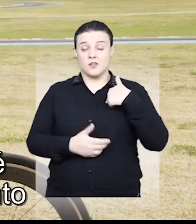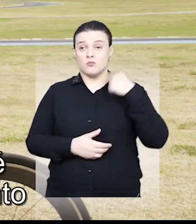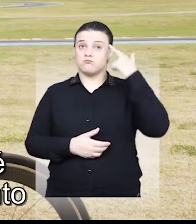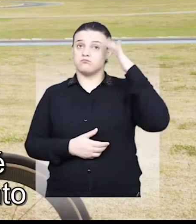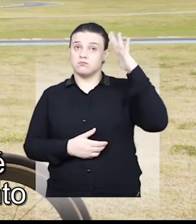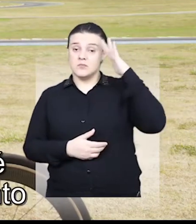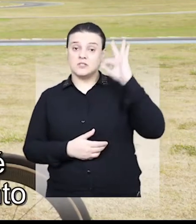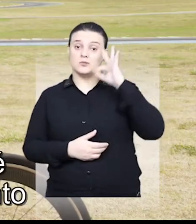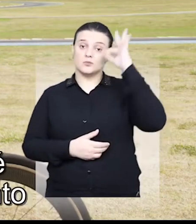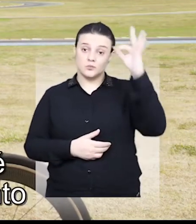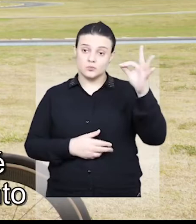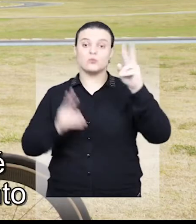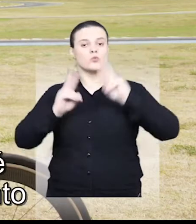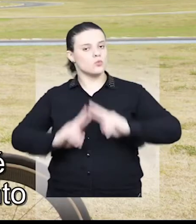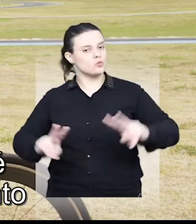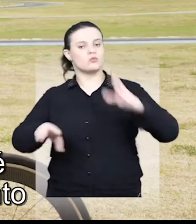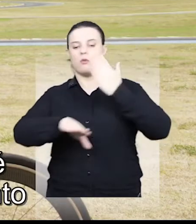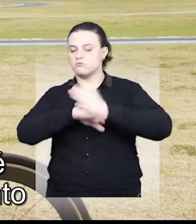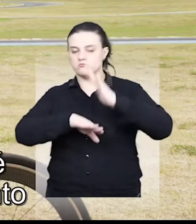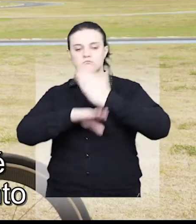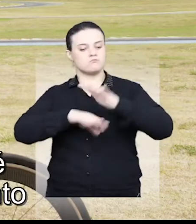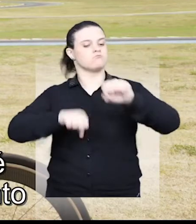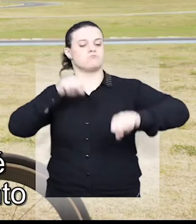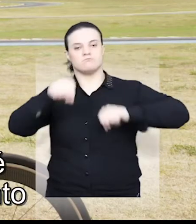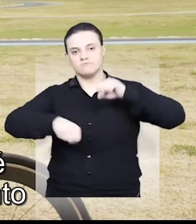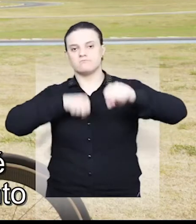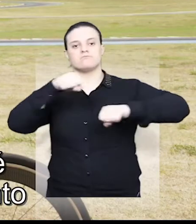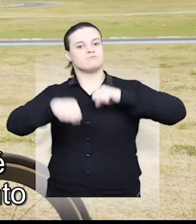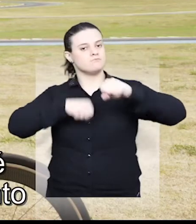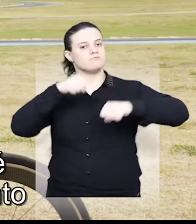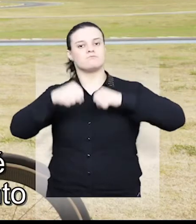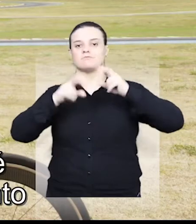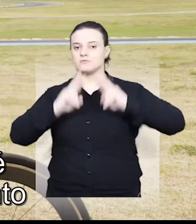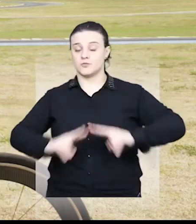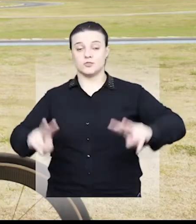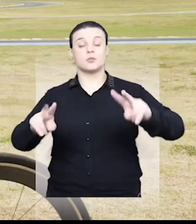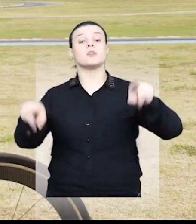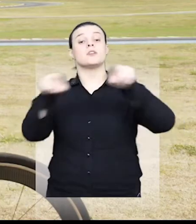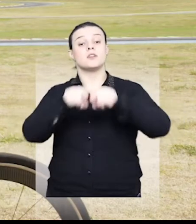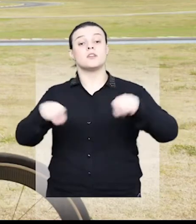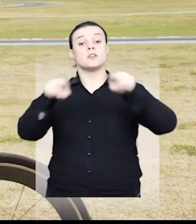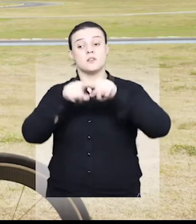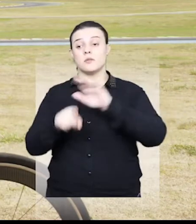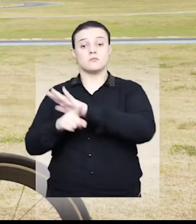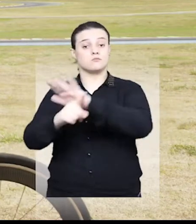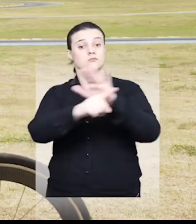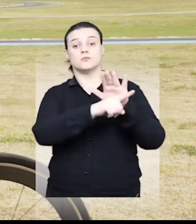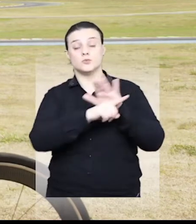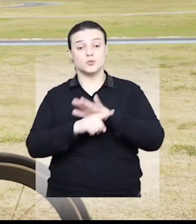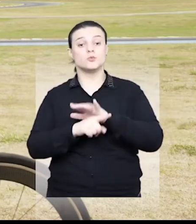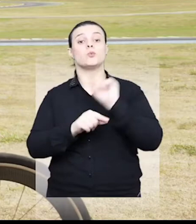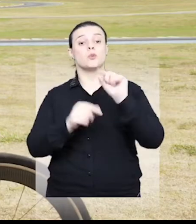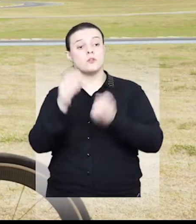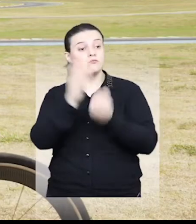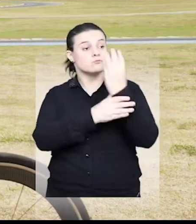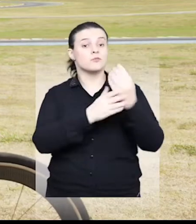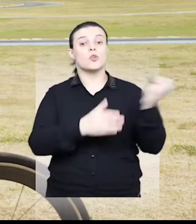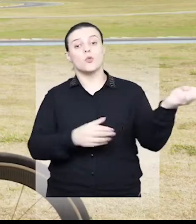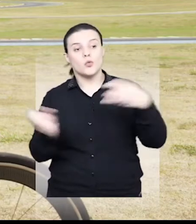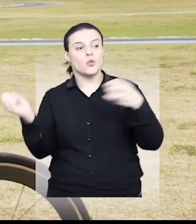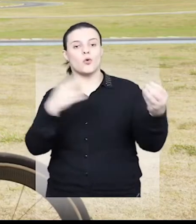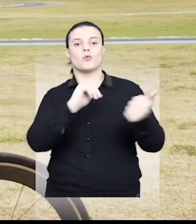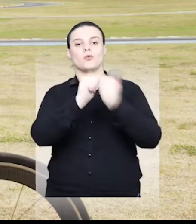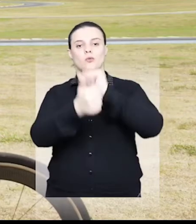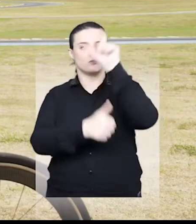que eu penso no futuro é estar praticando o ciclismo de alto rendimento e estar contribuindo dessa forma para o surgimento de